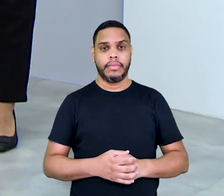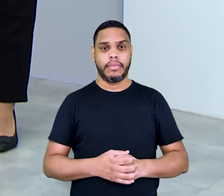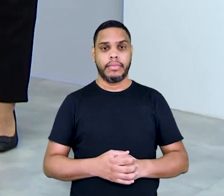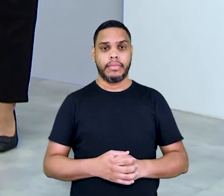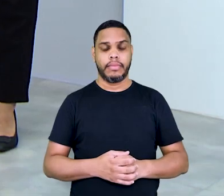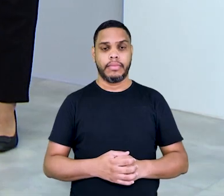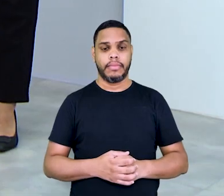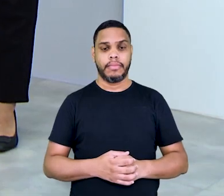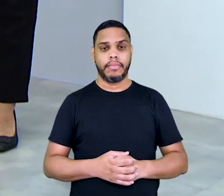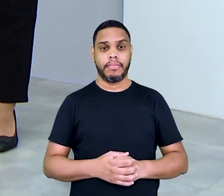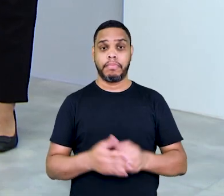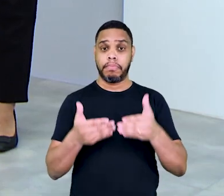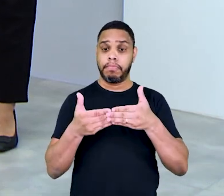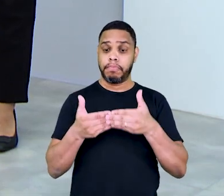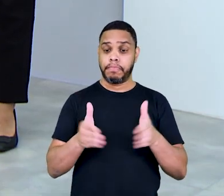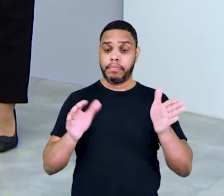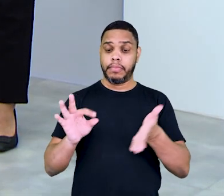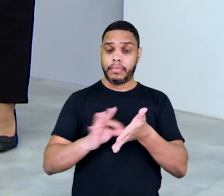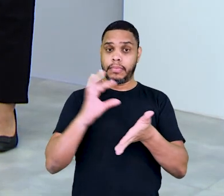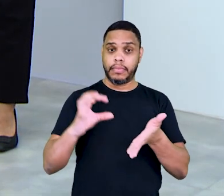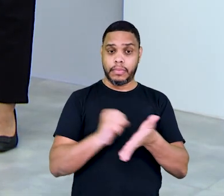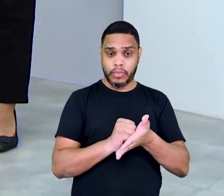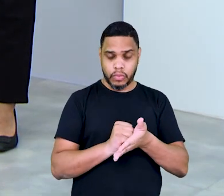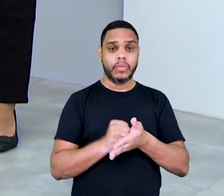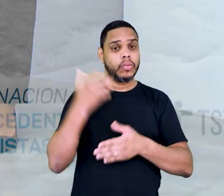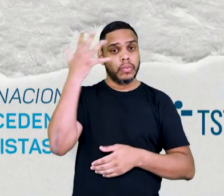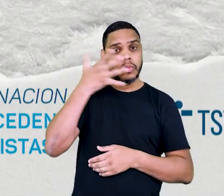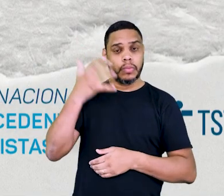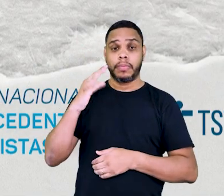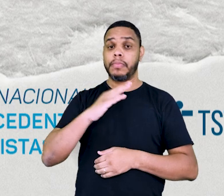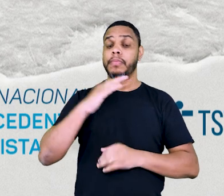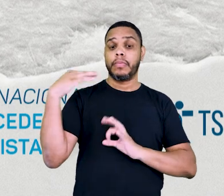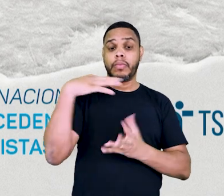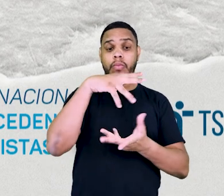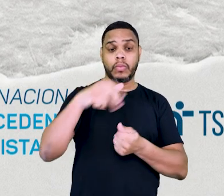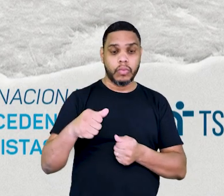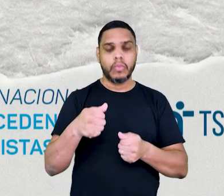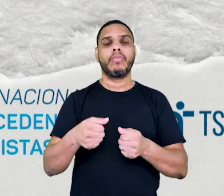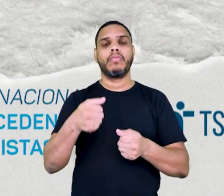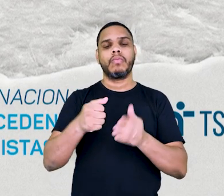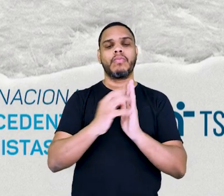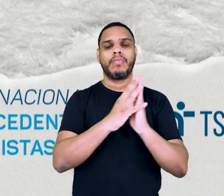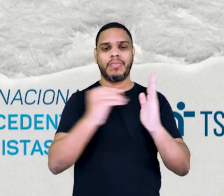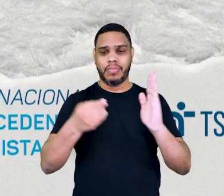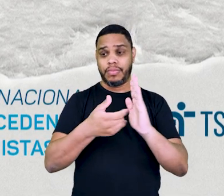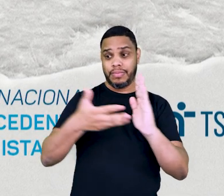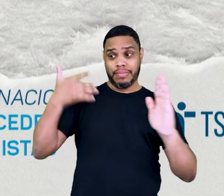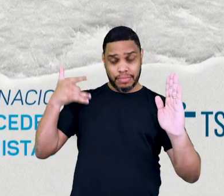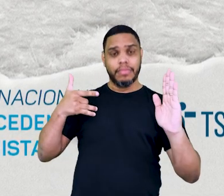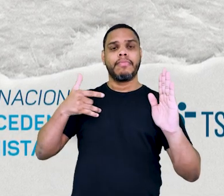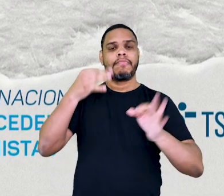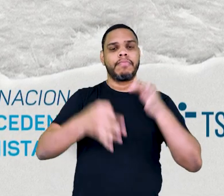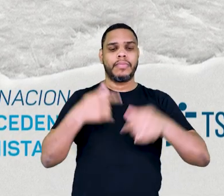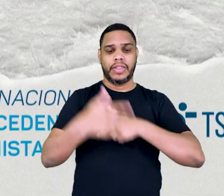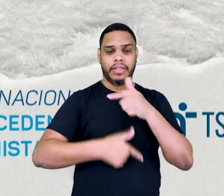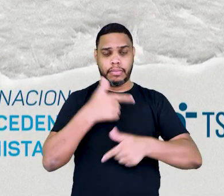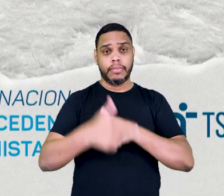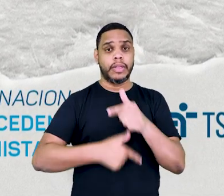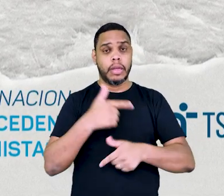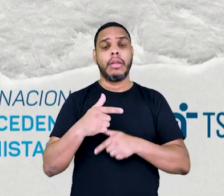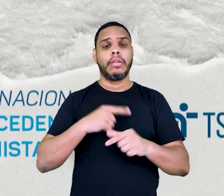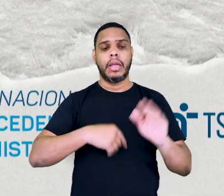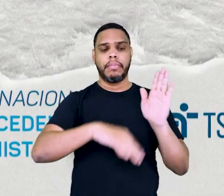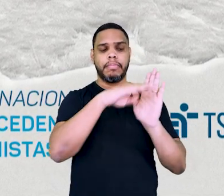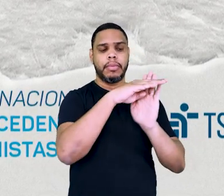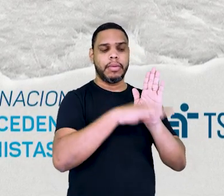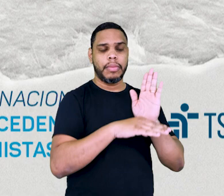Já estão abertas as inscrições para o Seminário Internacional de Precedentes na Justiça do Trabalho. O seminário compõe a programação da